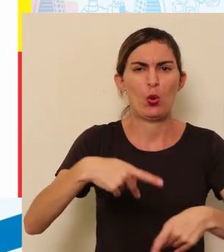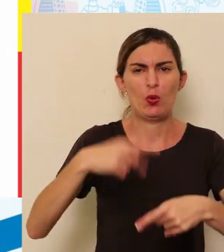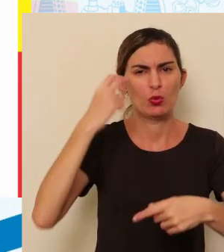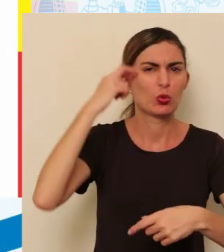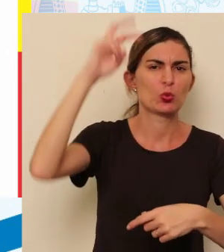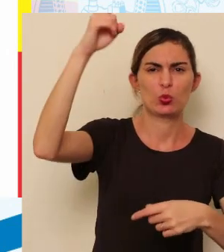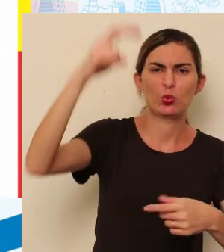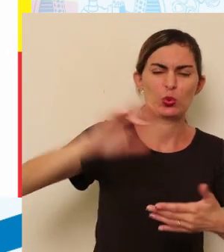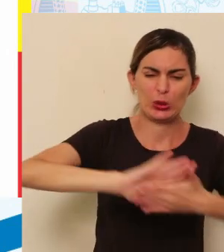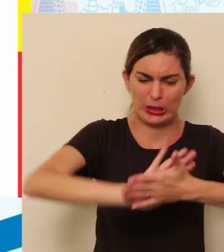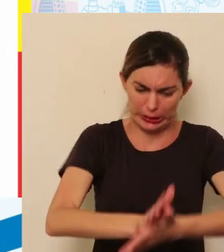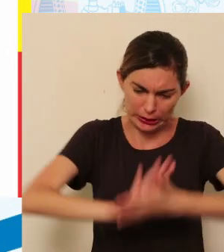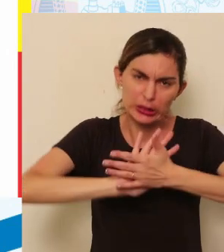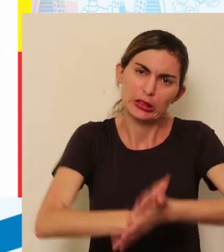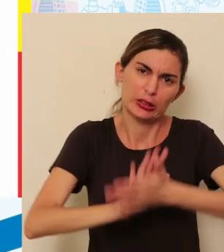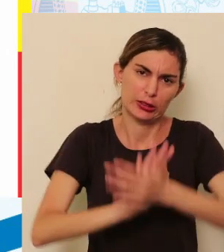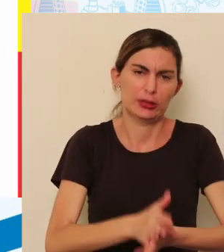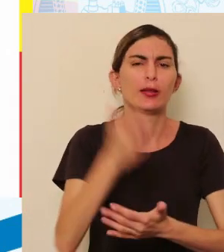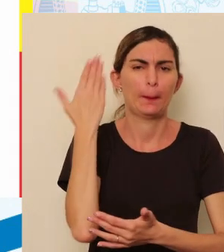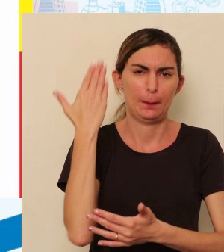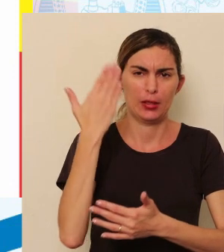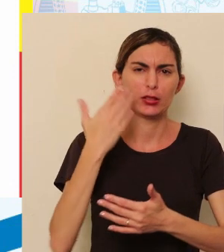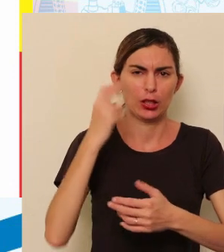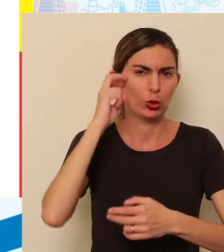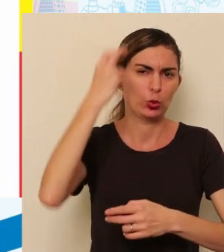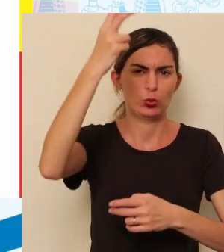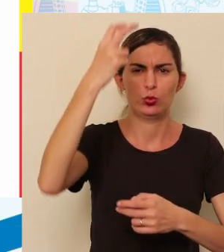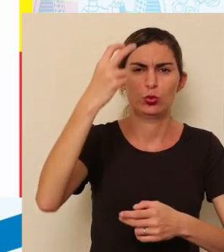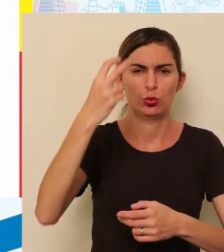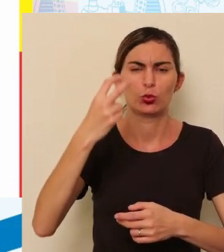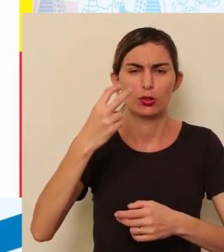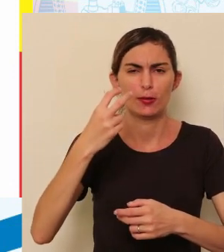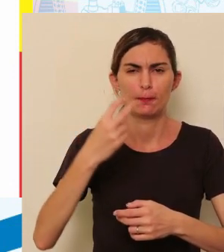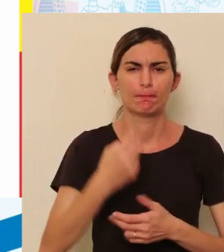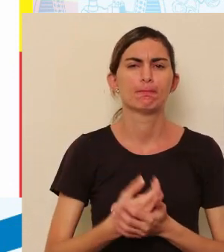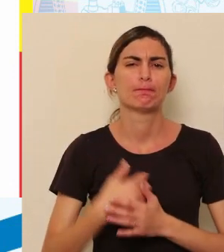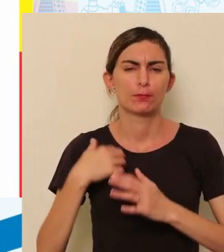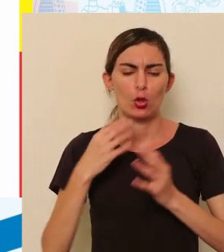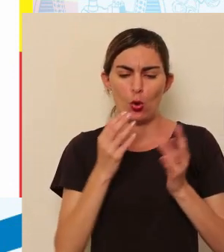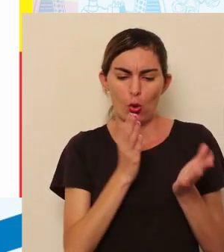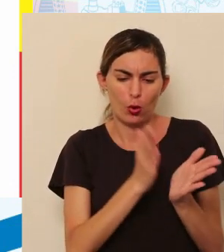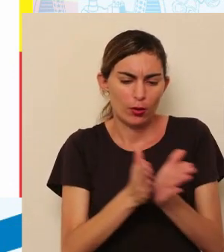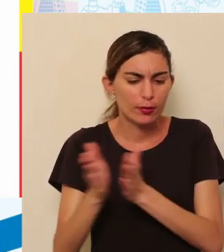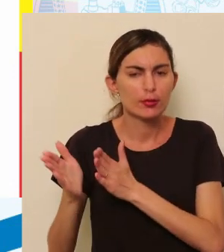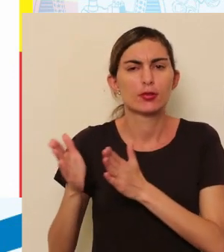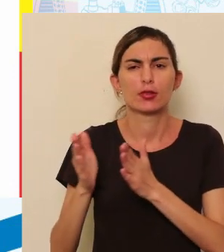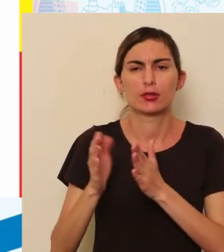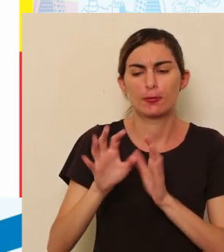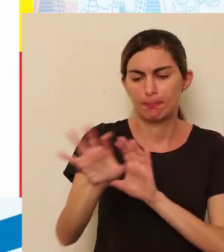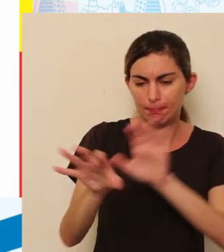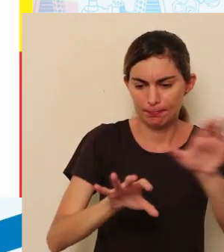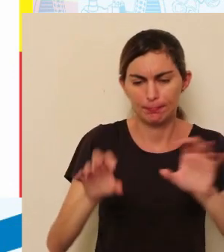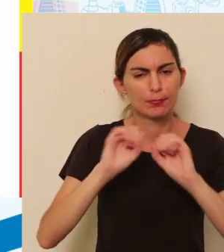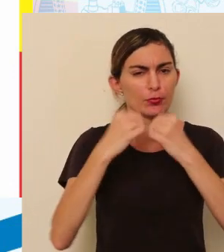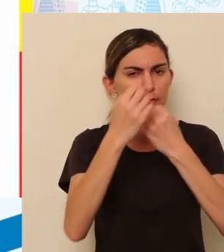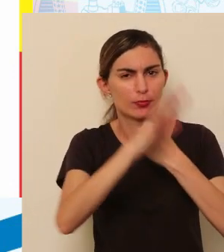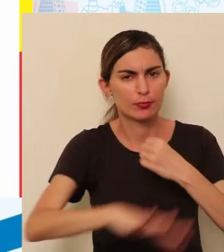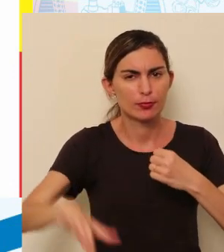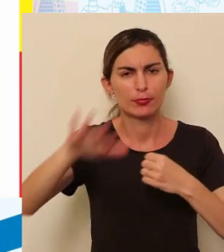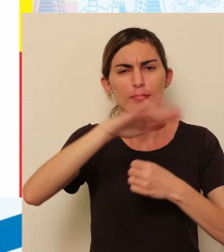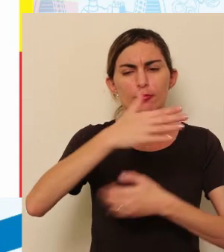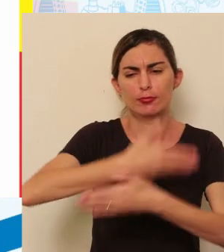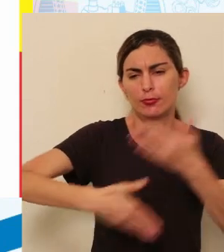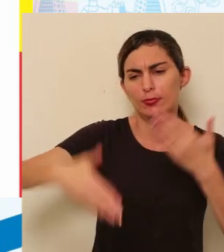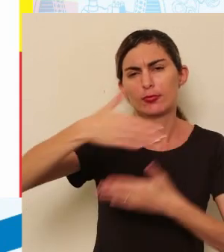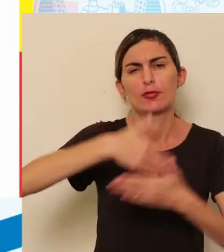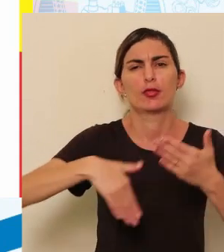como suas culturas, foram bastante massacrados. As culturas nativas, com suas formas de organização e divisão da sociedade, suas